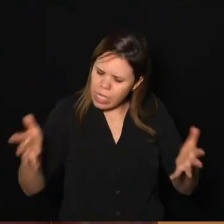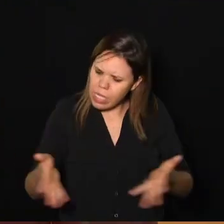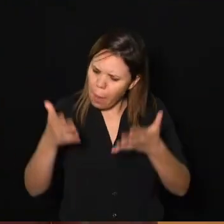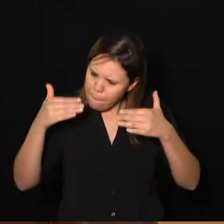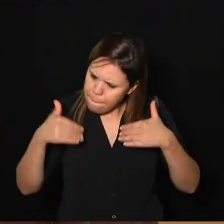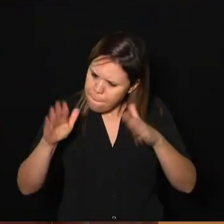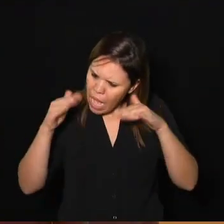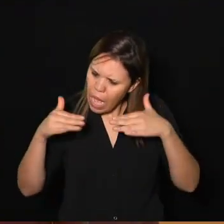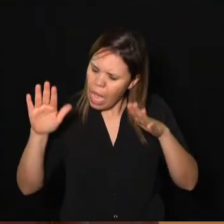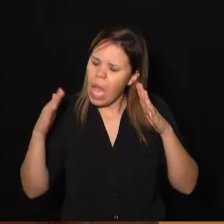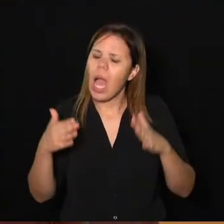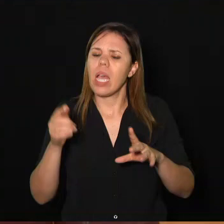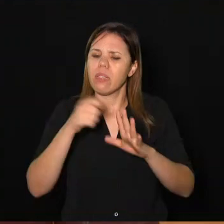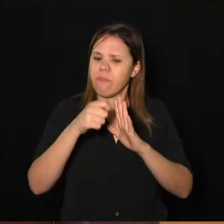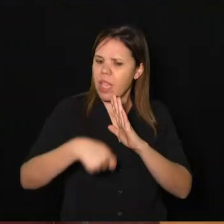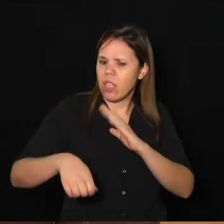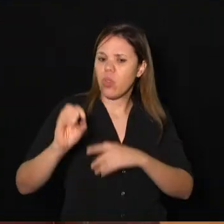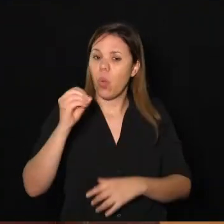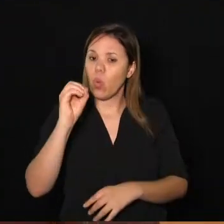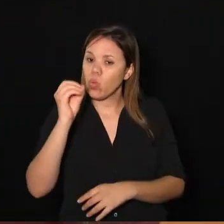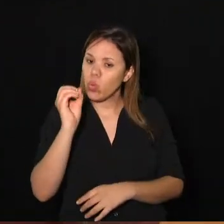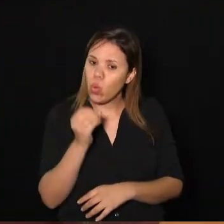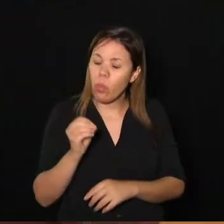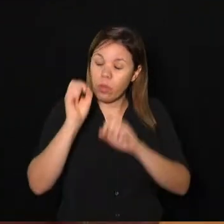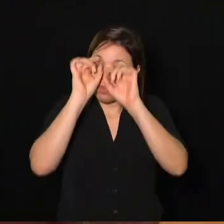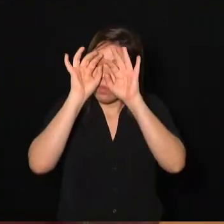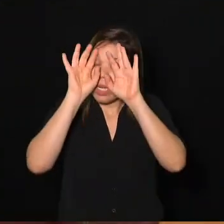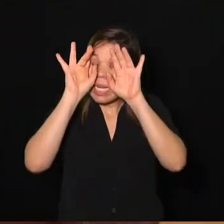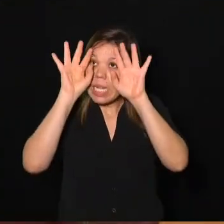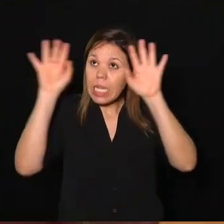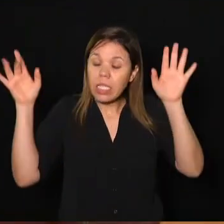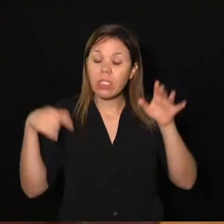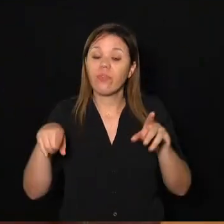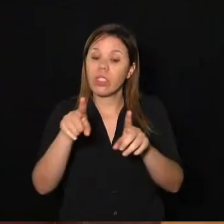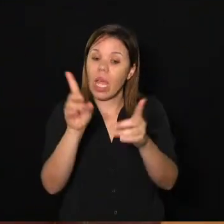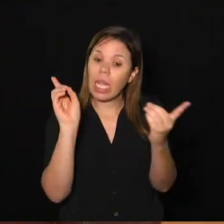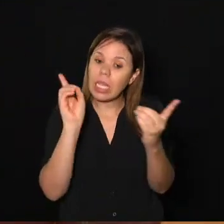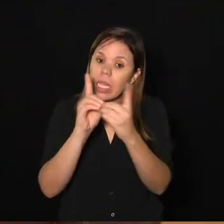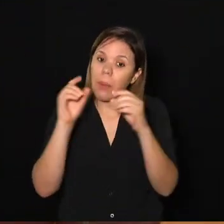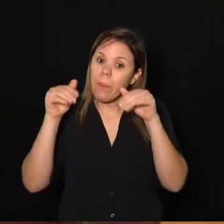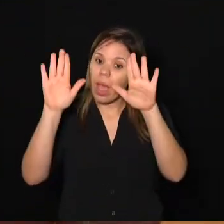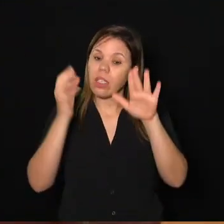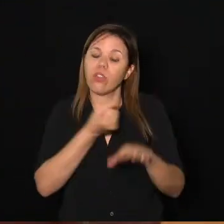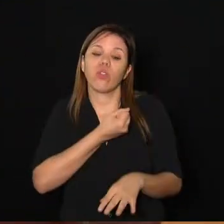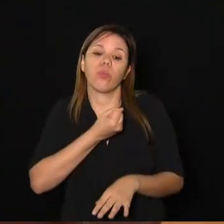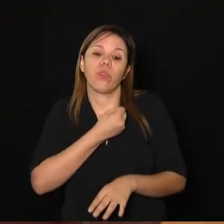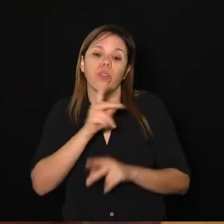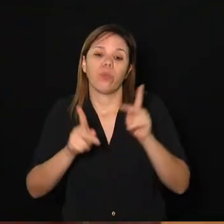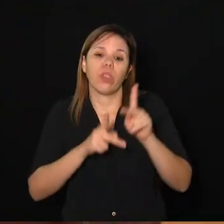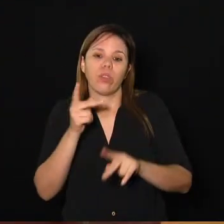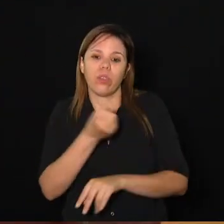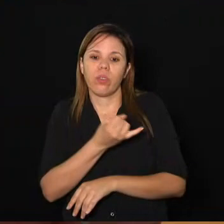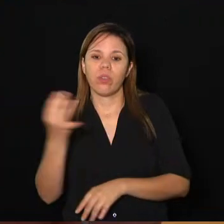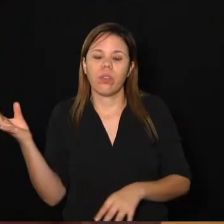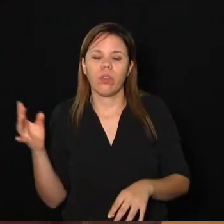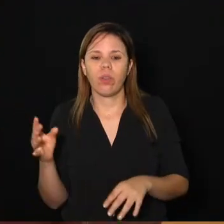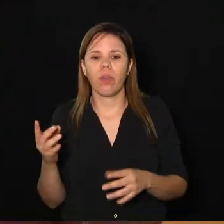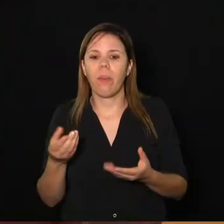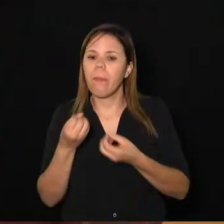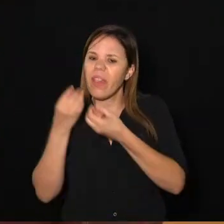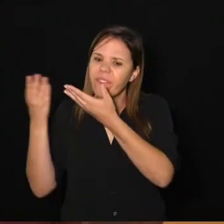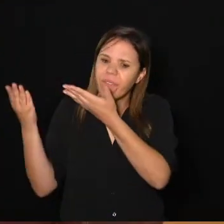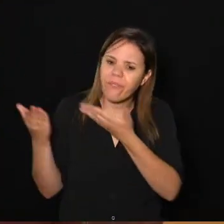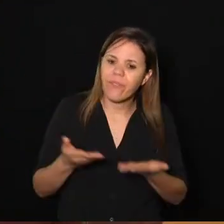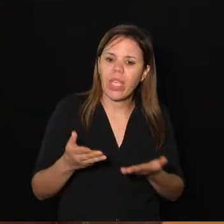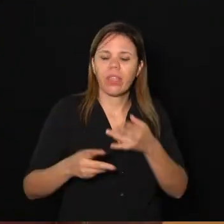consiga atender o maior número de pessoas juntamente com o seu corpo clínico com os profissionais que será muito bem-vindo a população fica